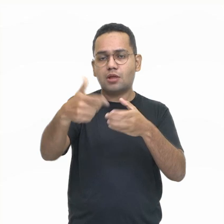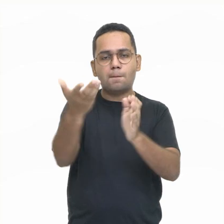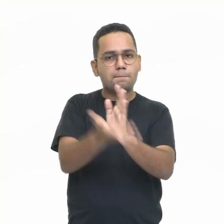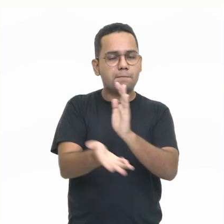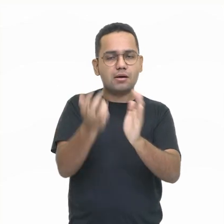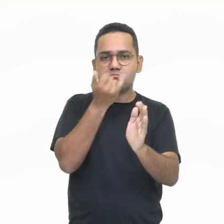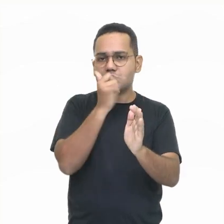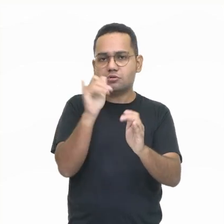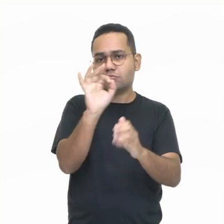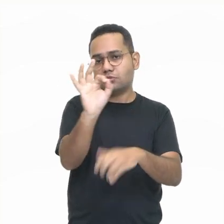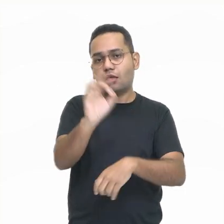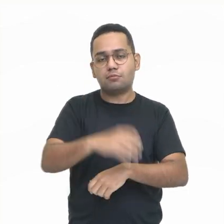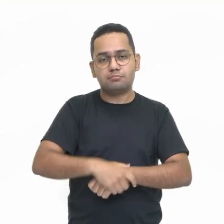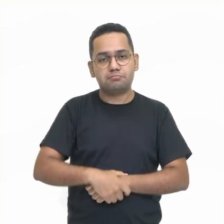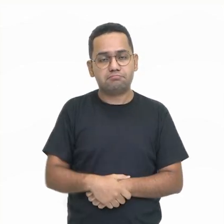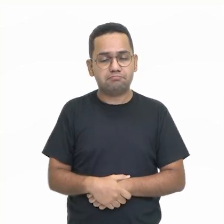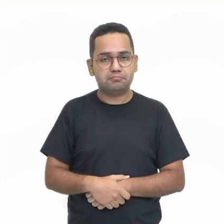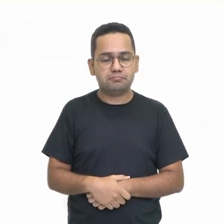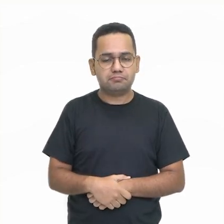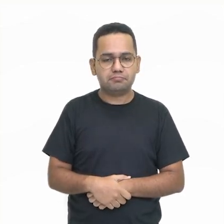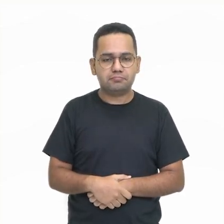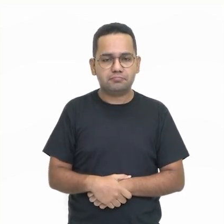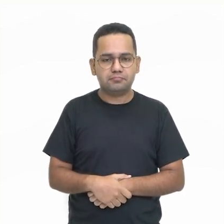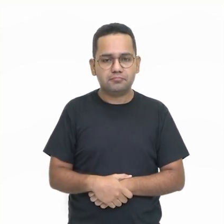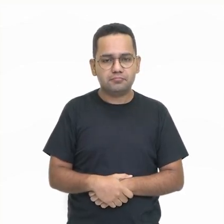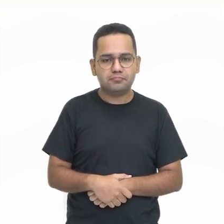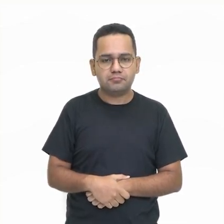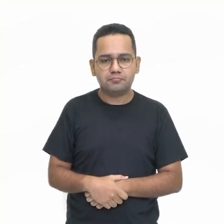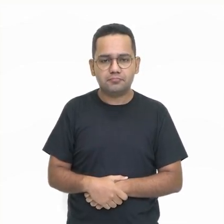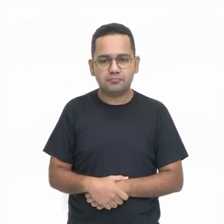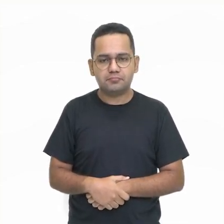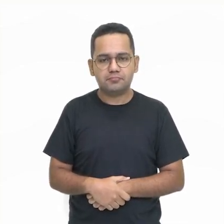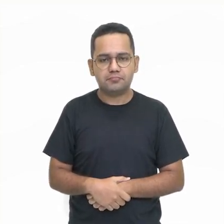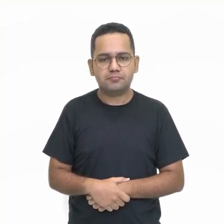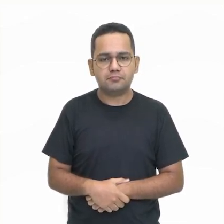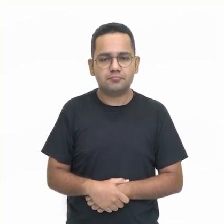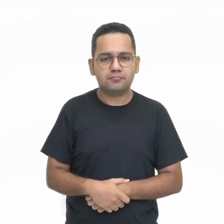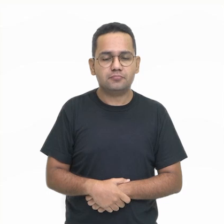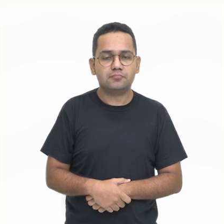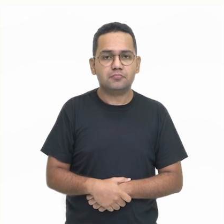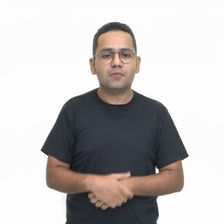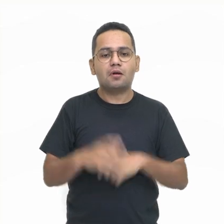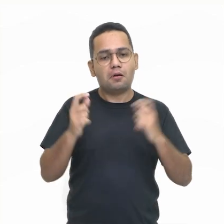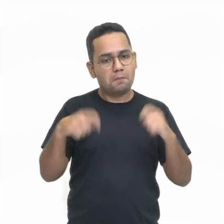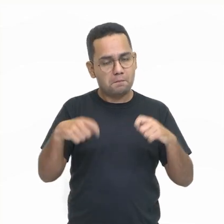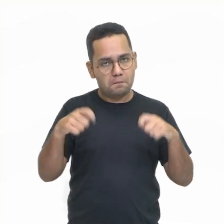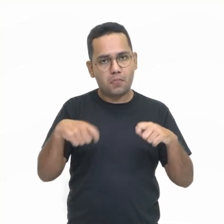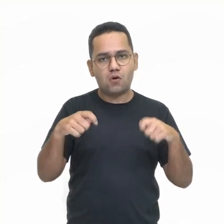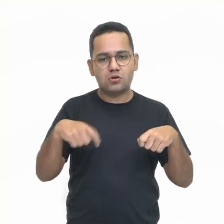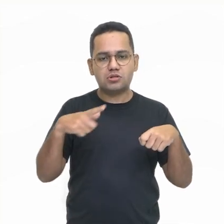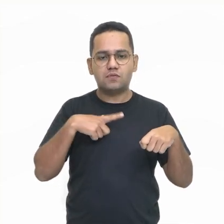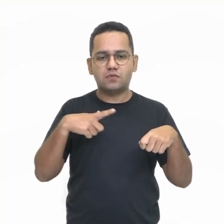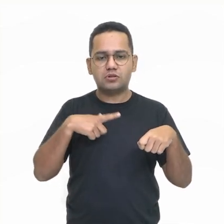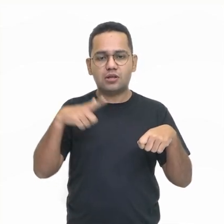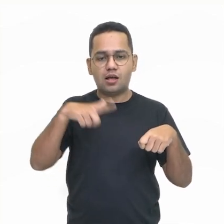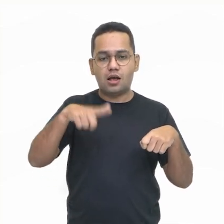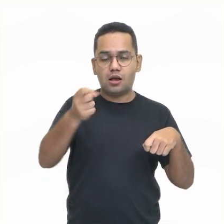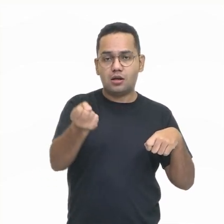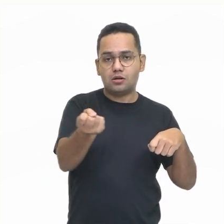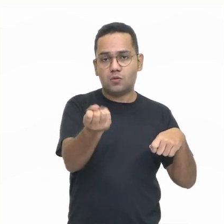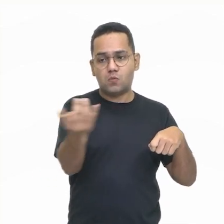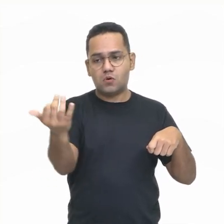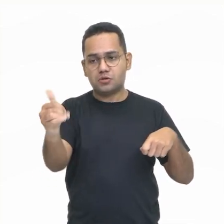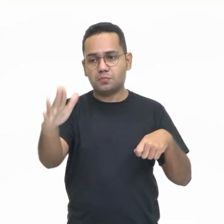energia. Lembrando que aí ele consegue fazer aquela difusão do meio mais